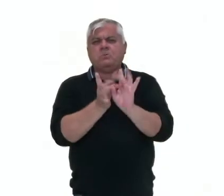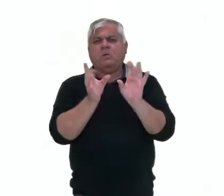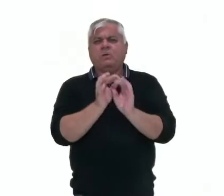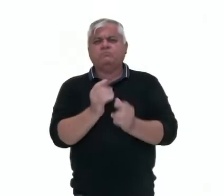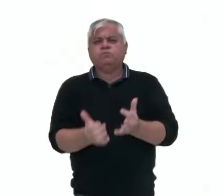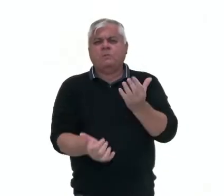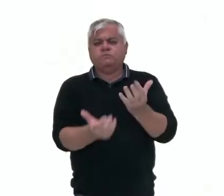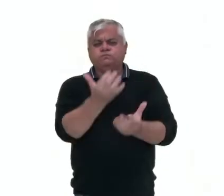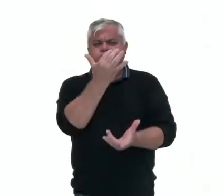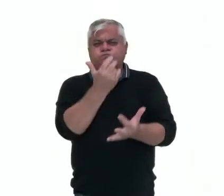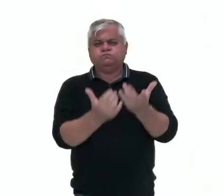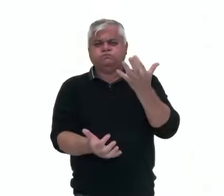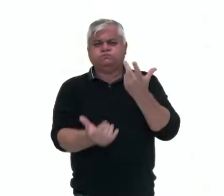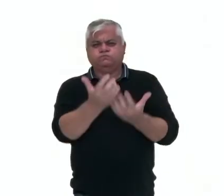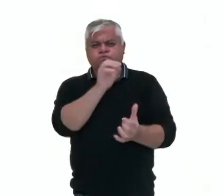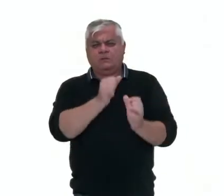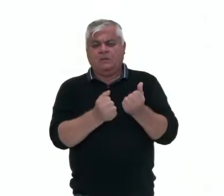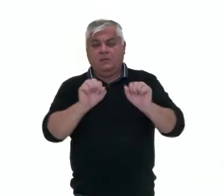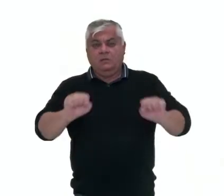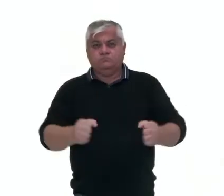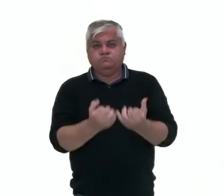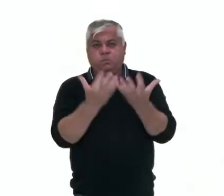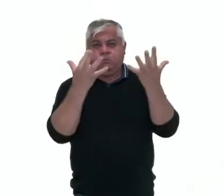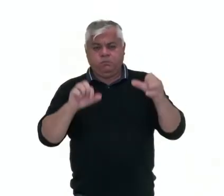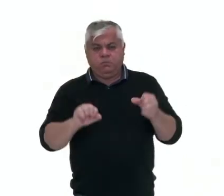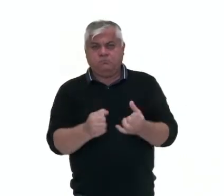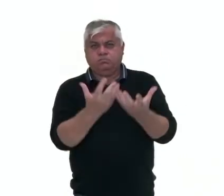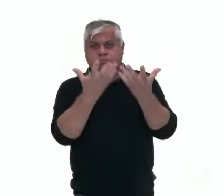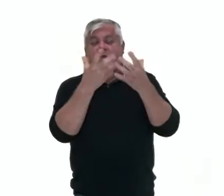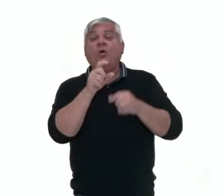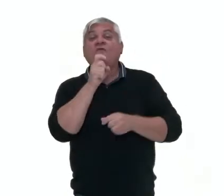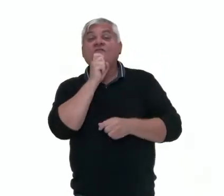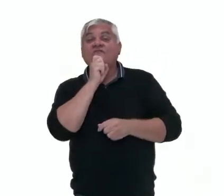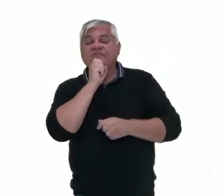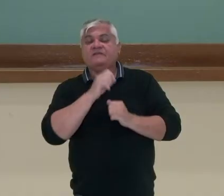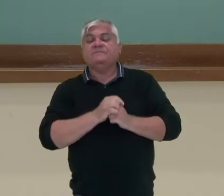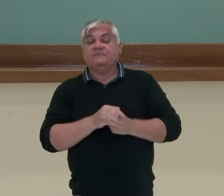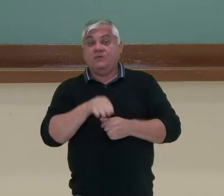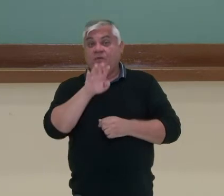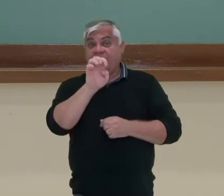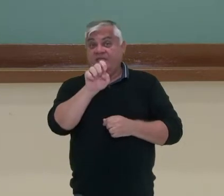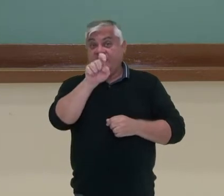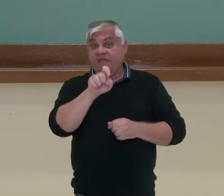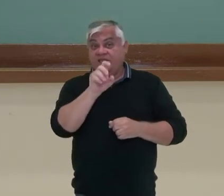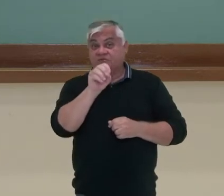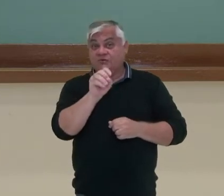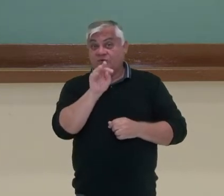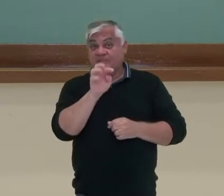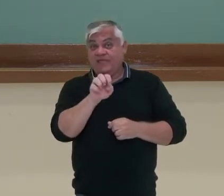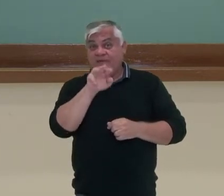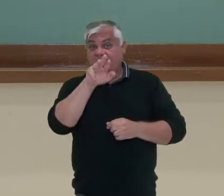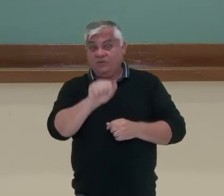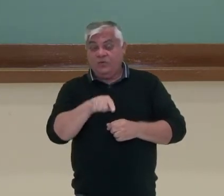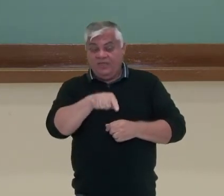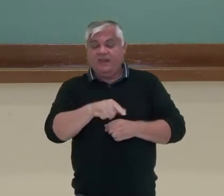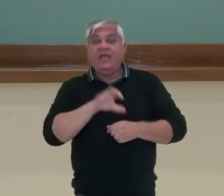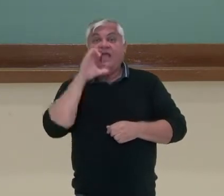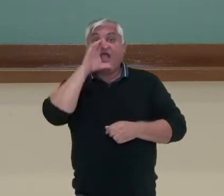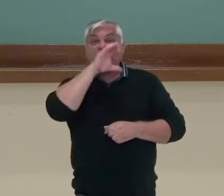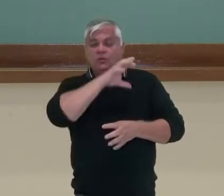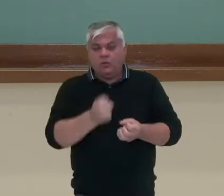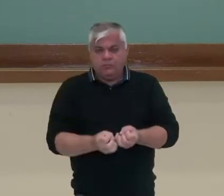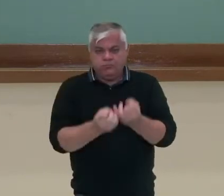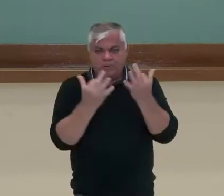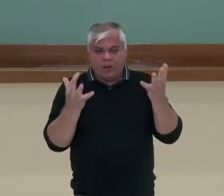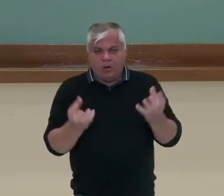para o sistema, favorecendo assim ambientes mais frios. Então, o exotérmico é aquela reação que libera calor, né? E como ela